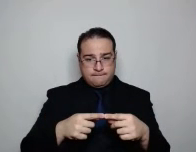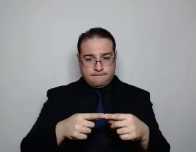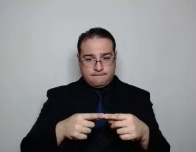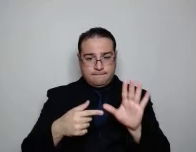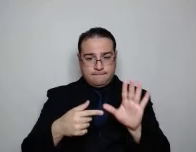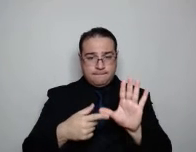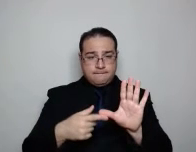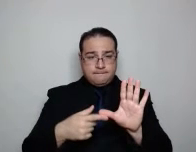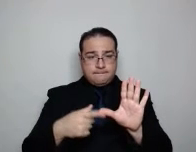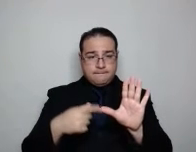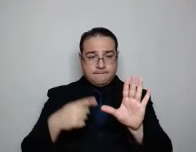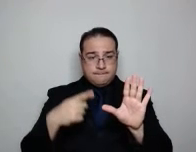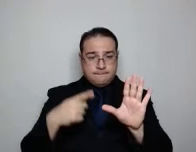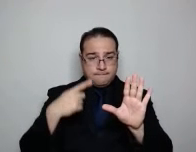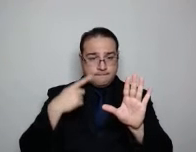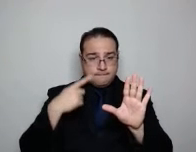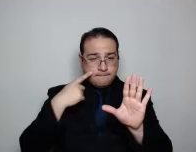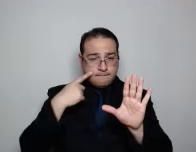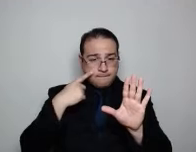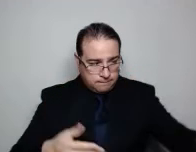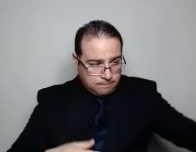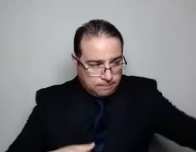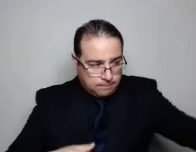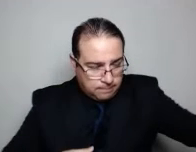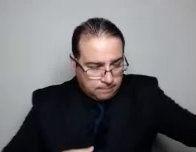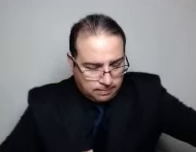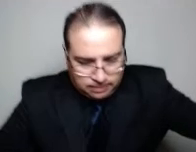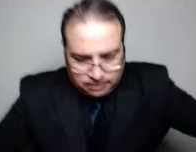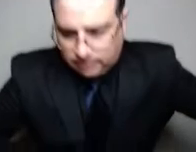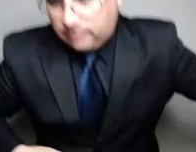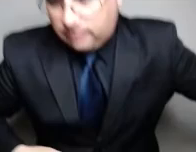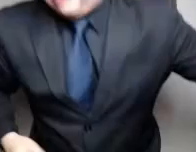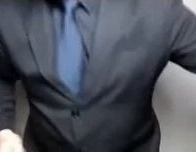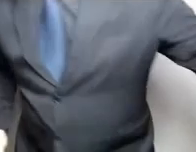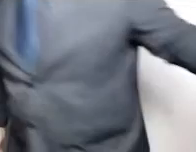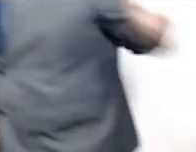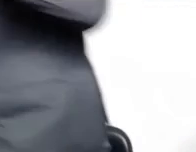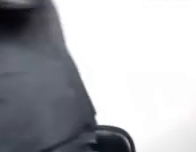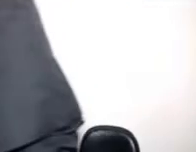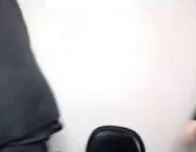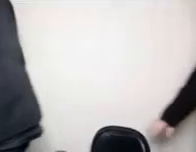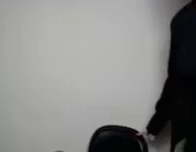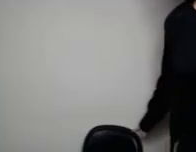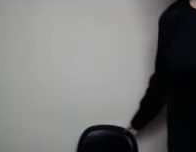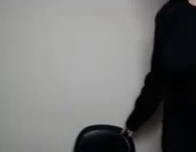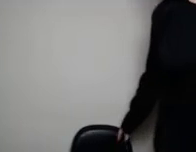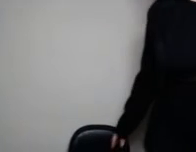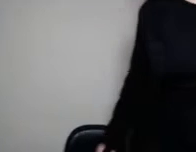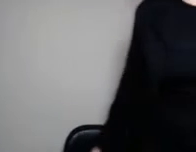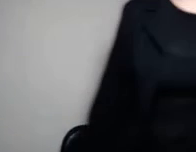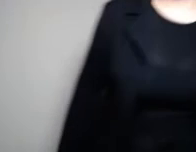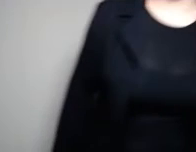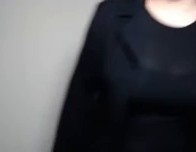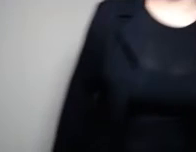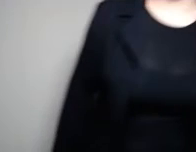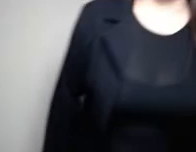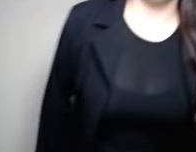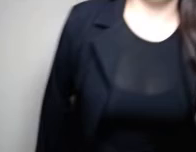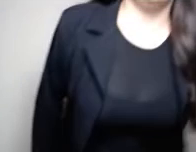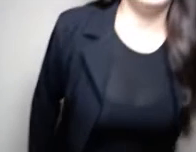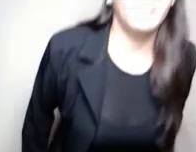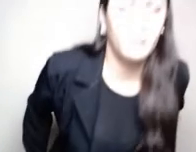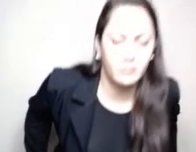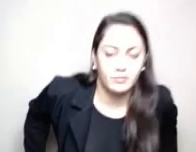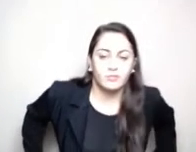diversos, a solução para cada um deles, ao meu entender, é relativamente simples. Mas antes de falar